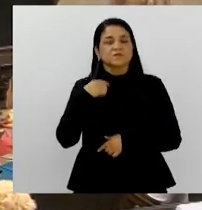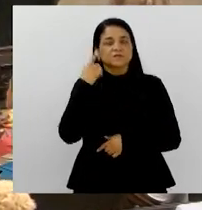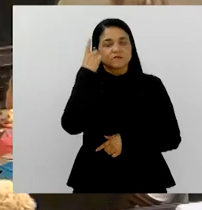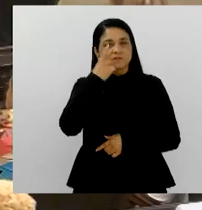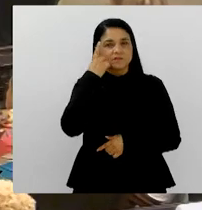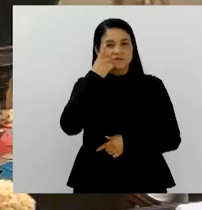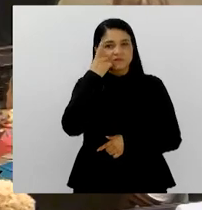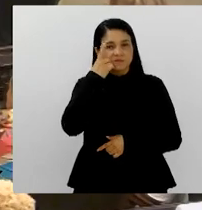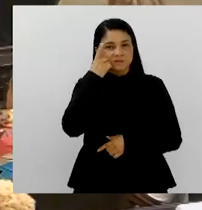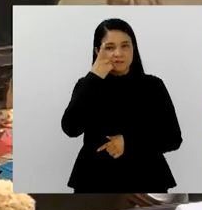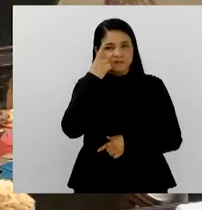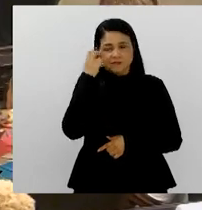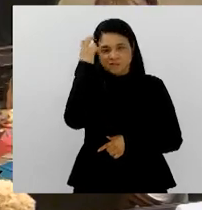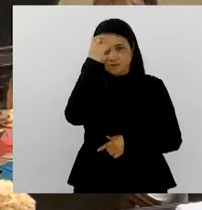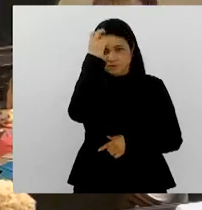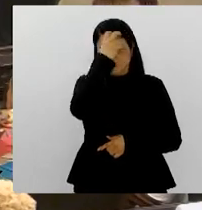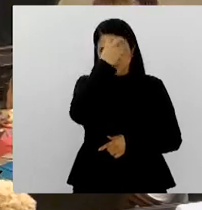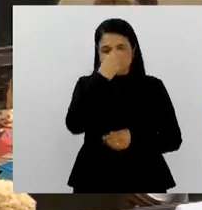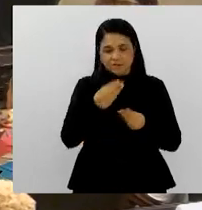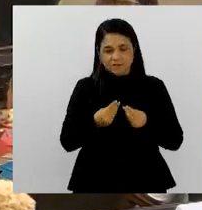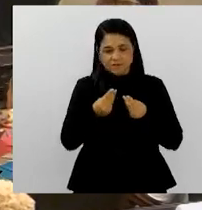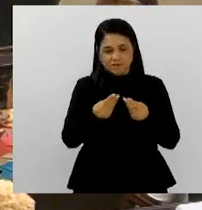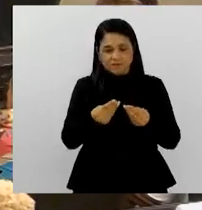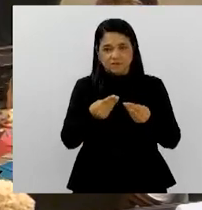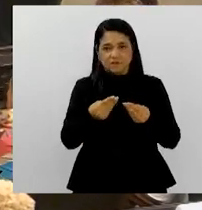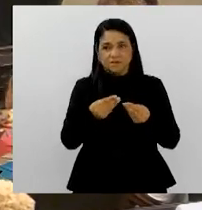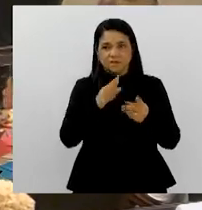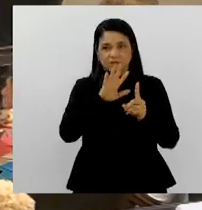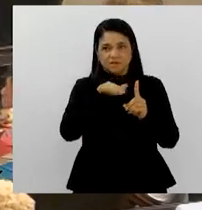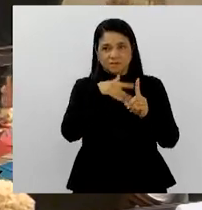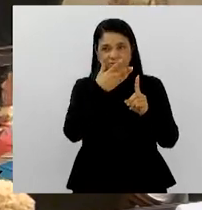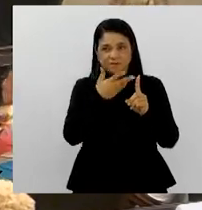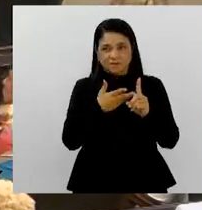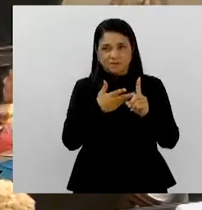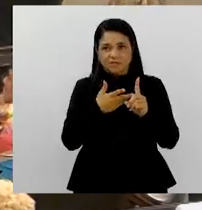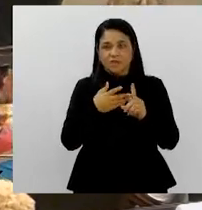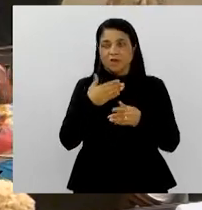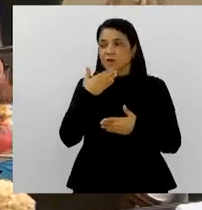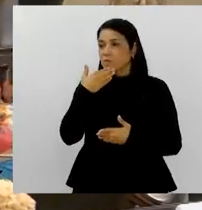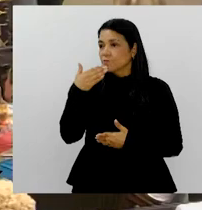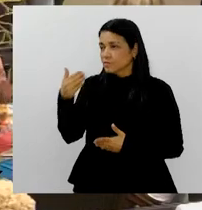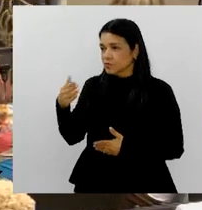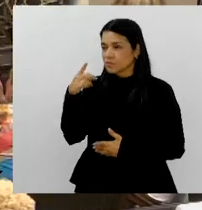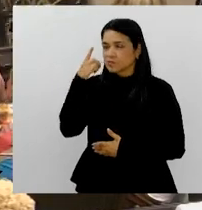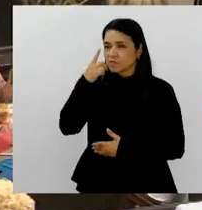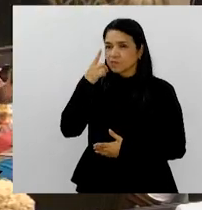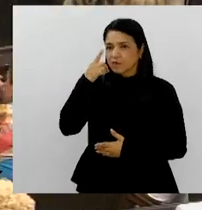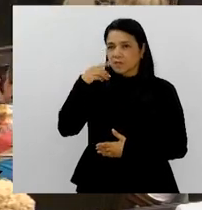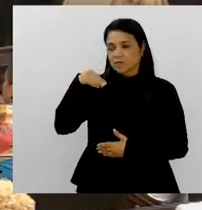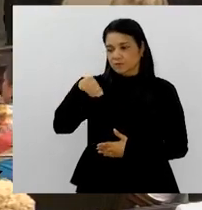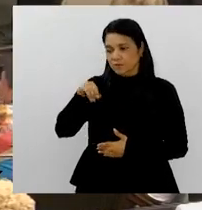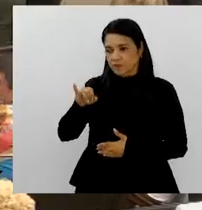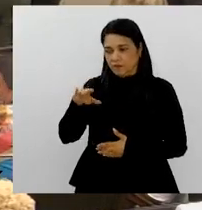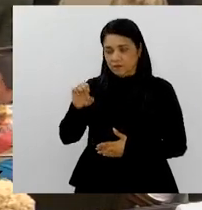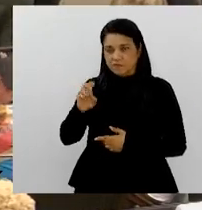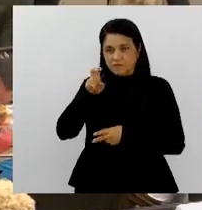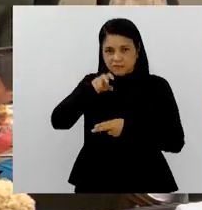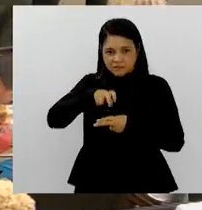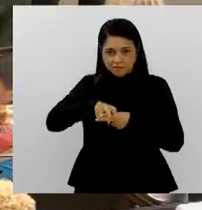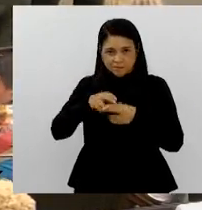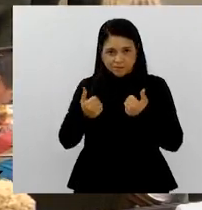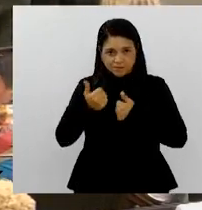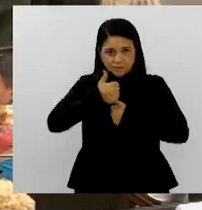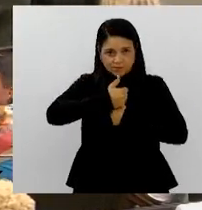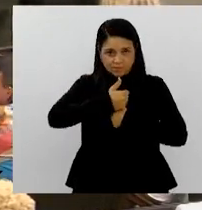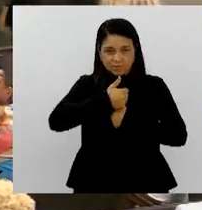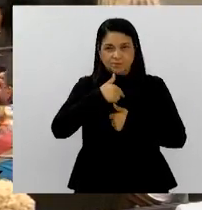homenagens. Pedi aqui ao decano, deputado Carlos Mink, para tomar assento aqui no meu lugar, por favor.